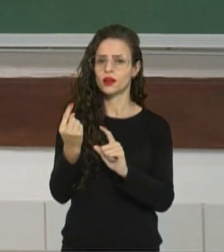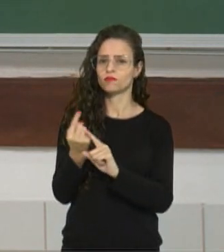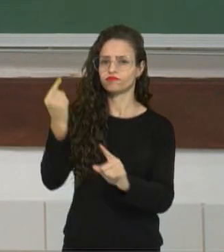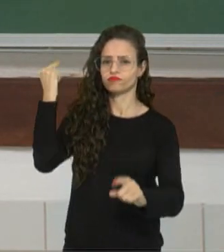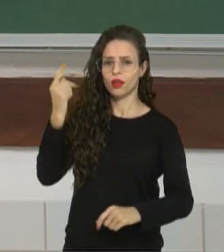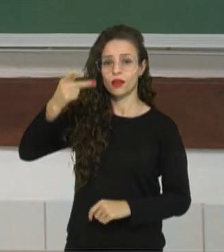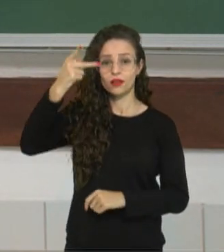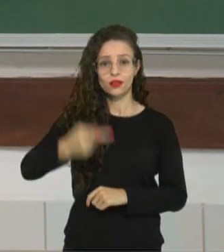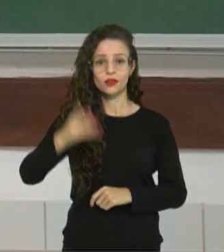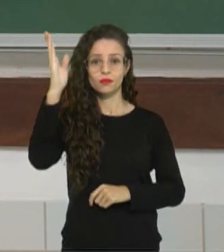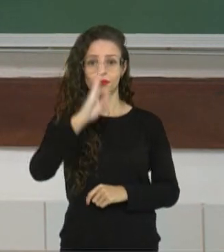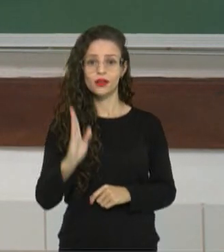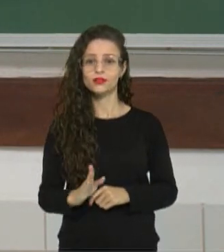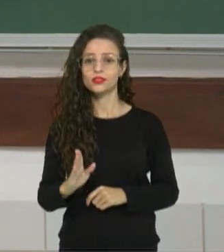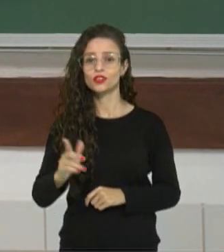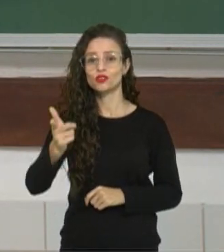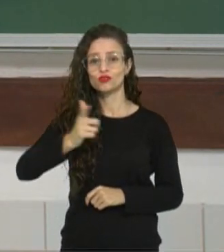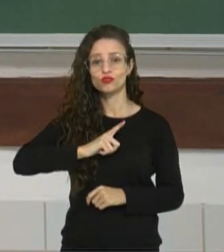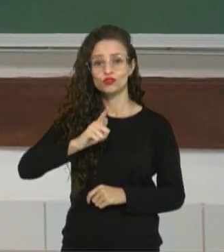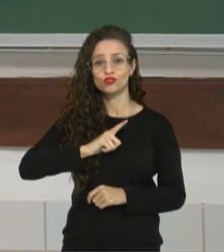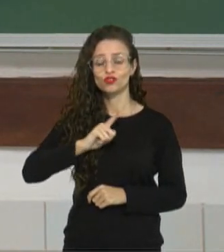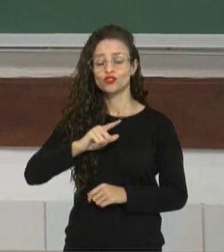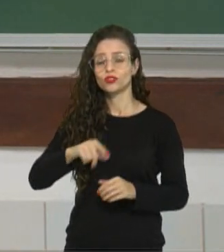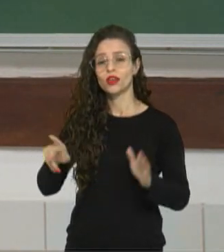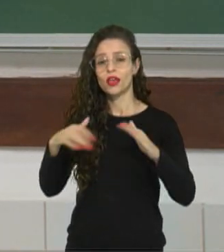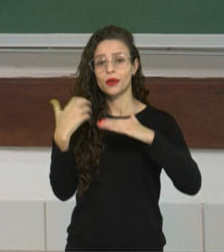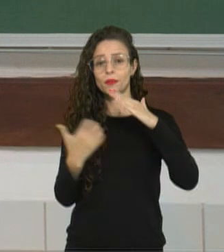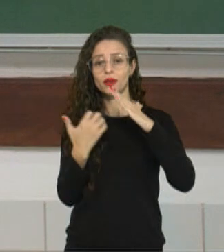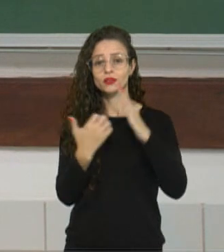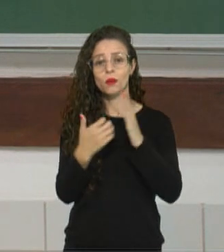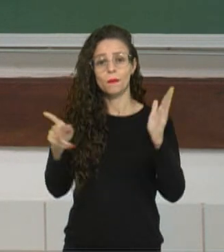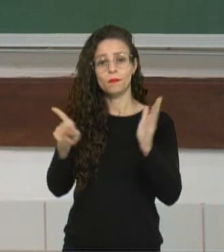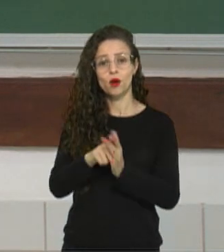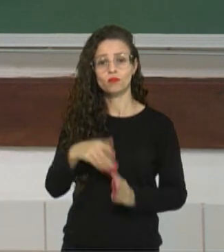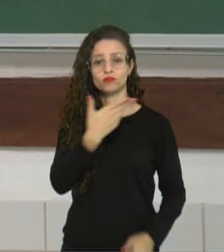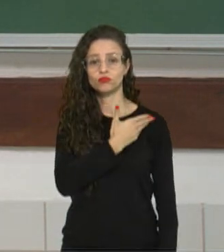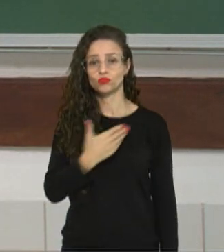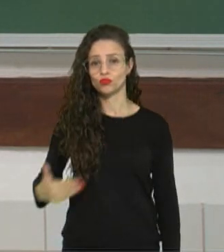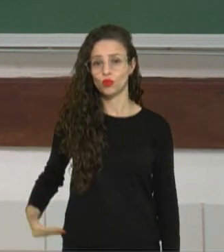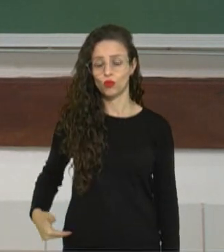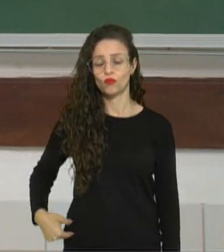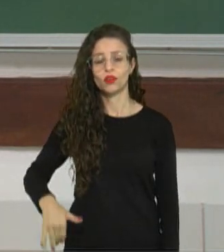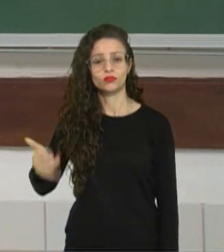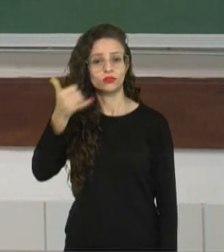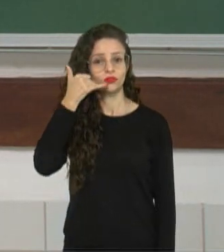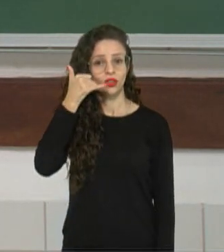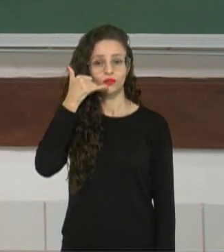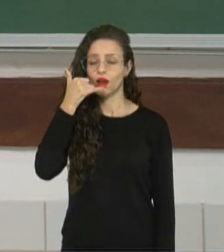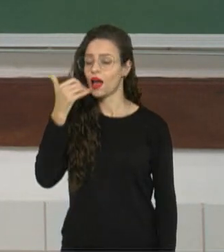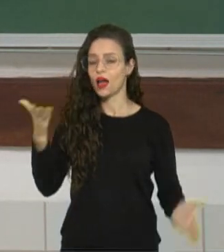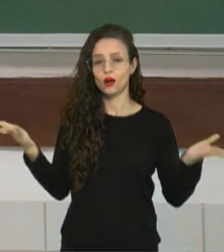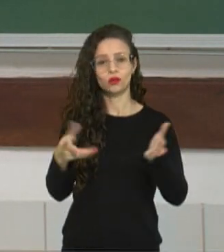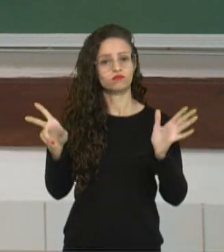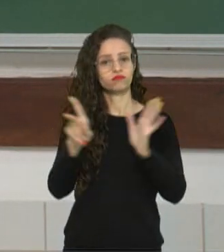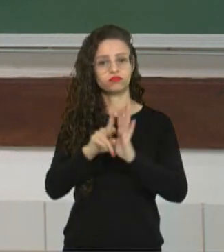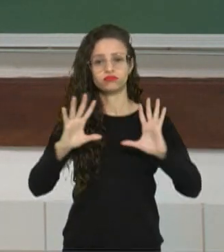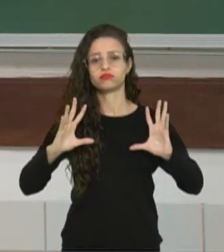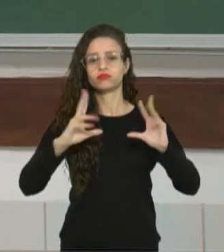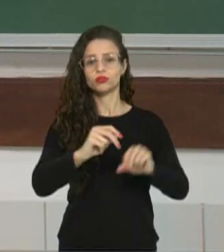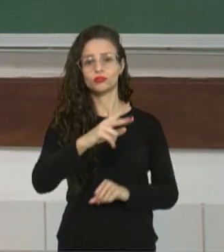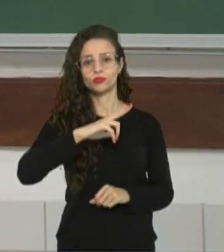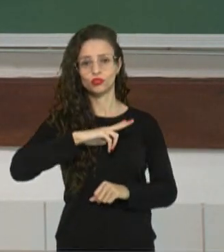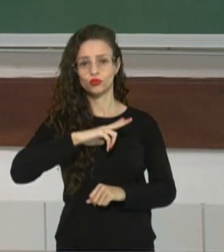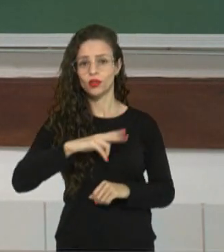atrás, no Brasil, a gente tinha companhias estatais de telefonia. Essas companhias passaram para a iniciativa privada.